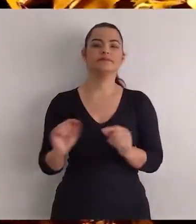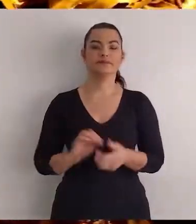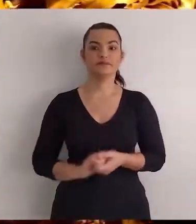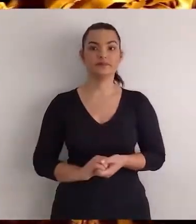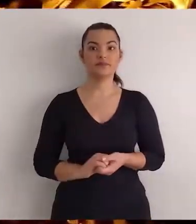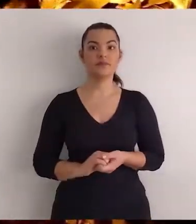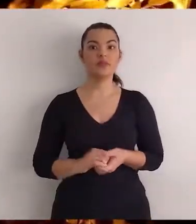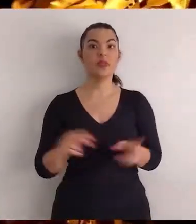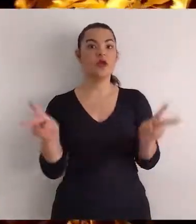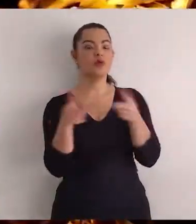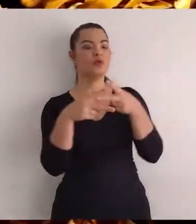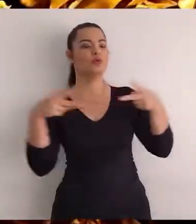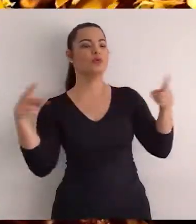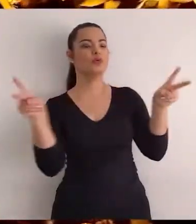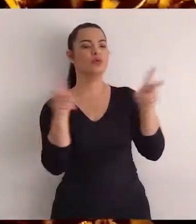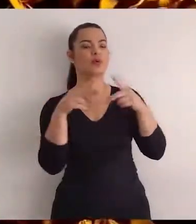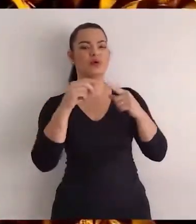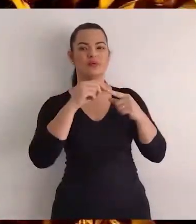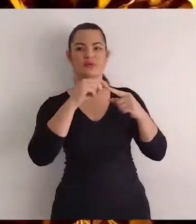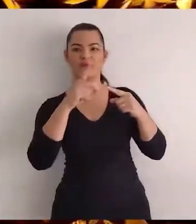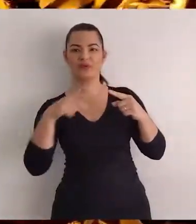O vento nas folhas.